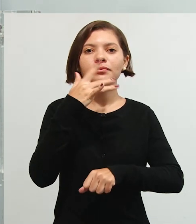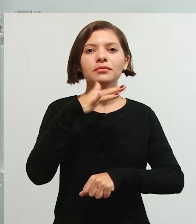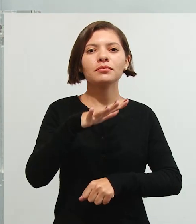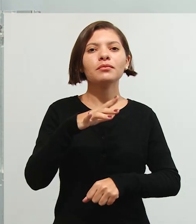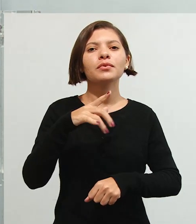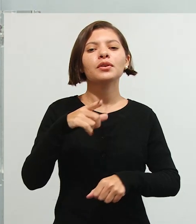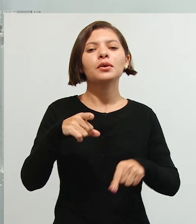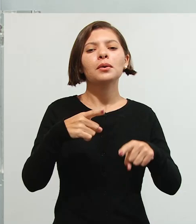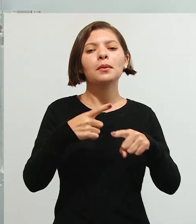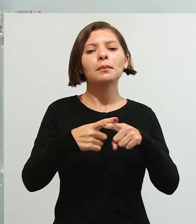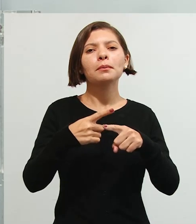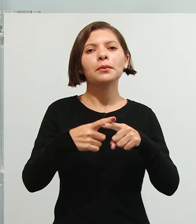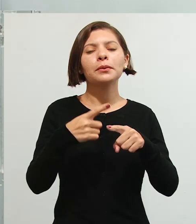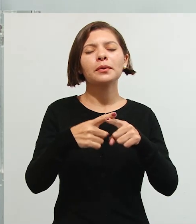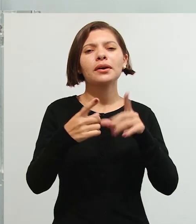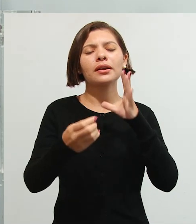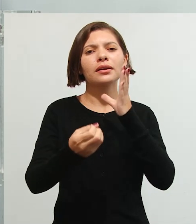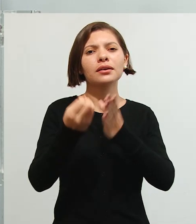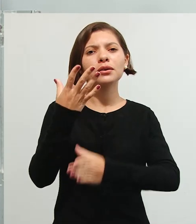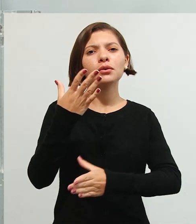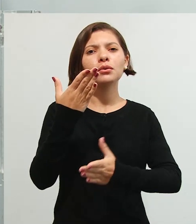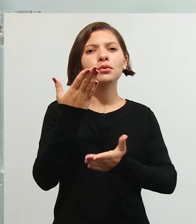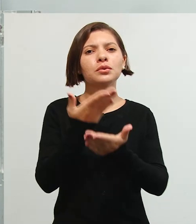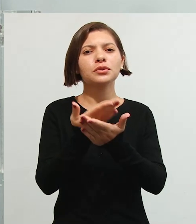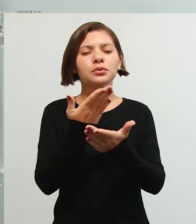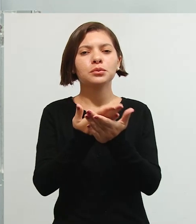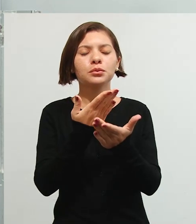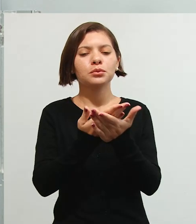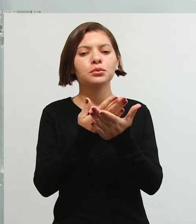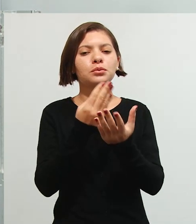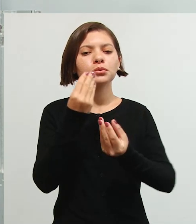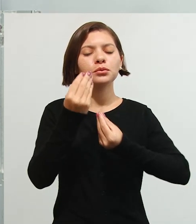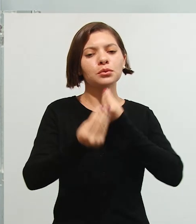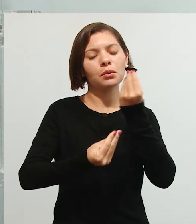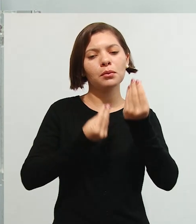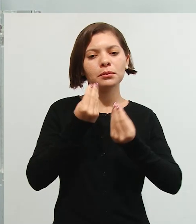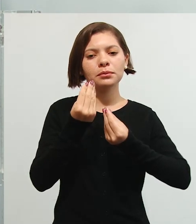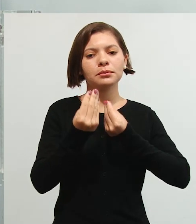ele traz uma abordagem, ele criou uma abordagem que muito